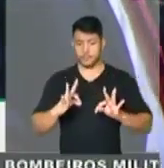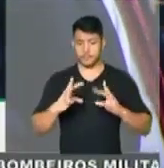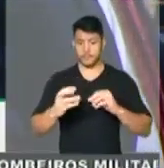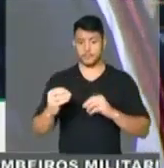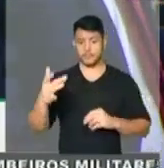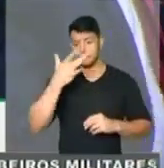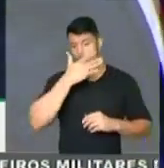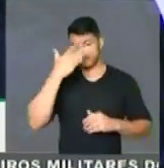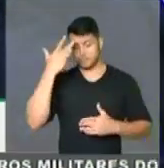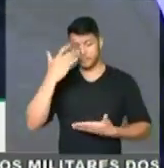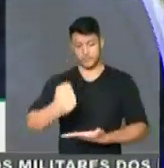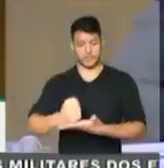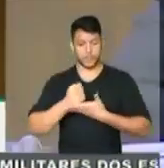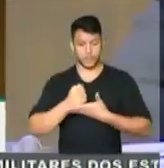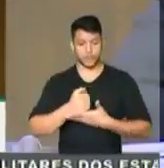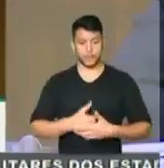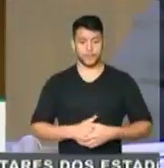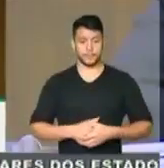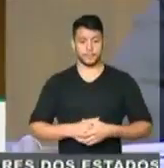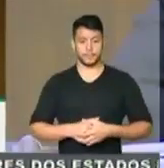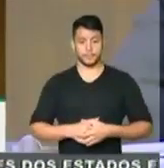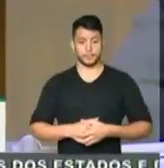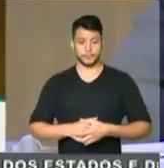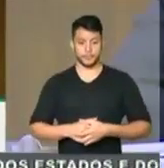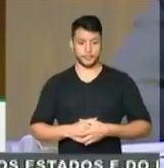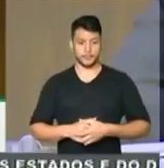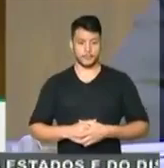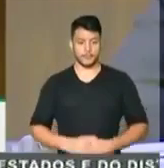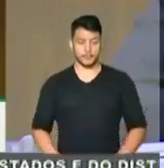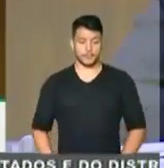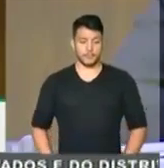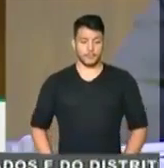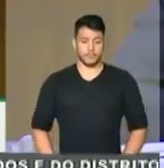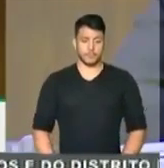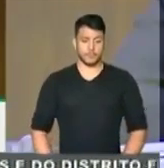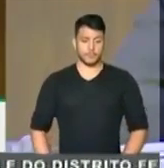apoiaram nessa iniciativa. PSOL, PCdoB, Novo, PV, PMN,